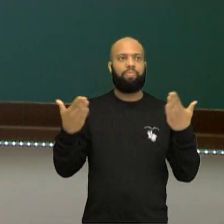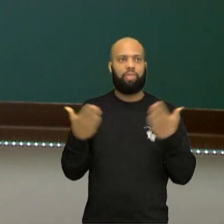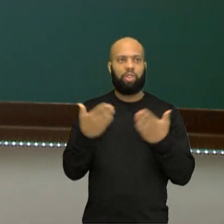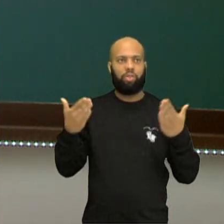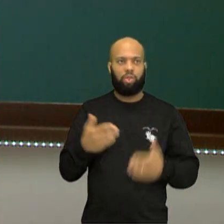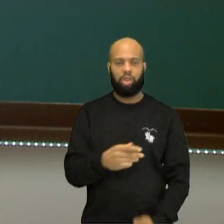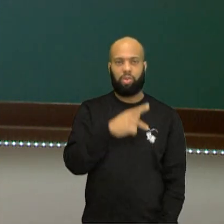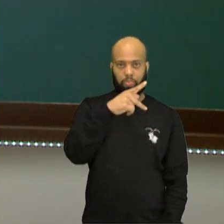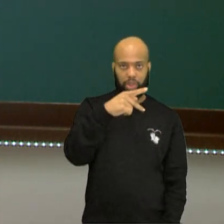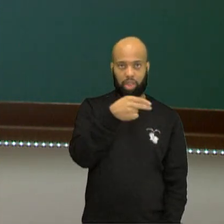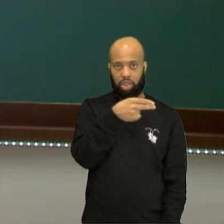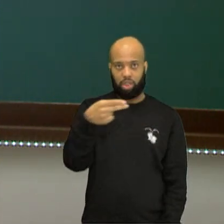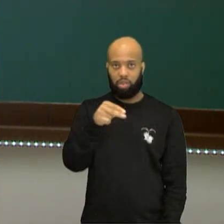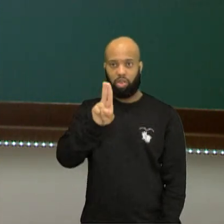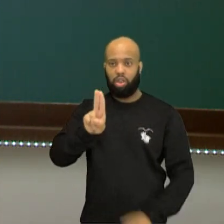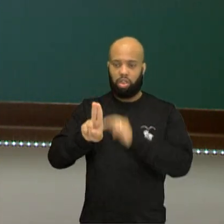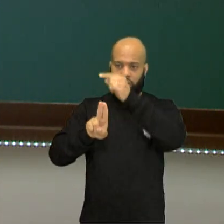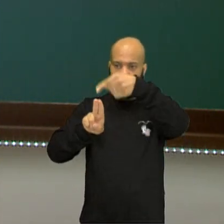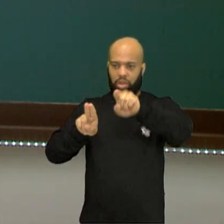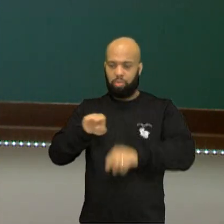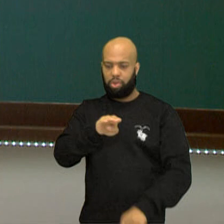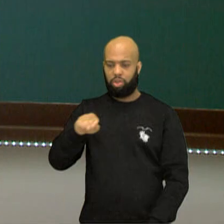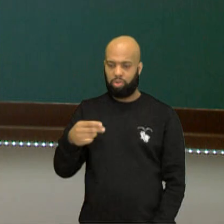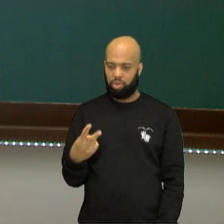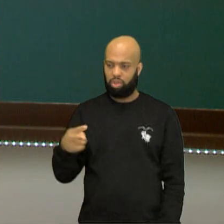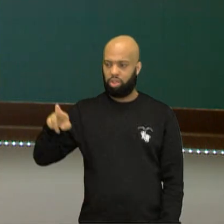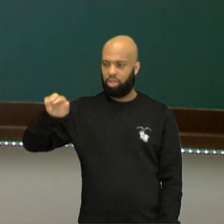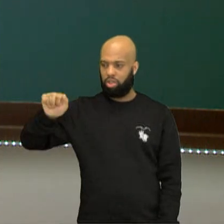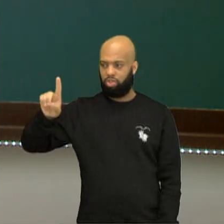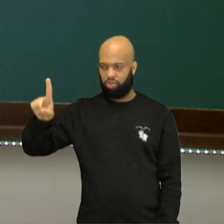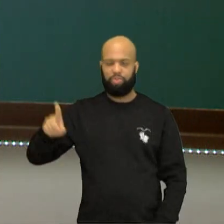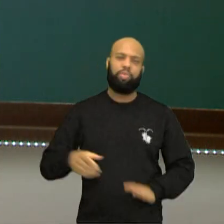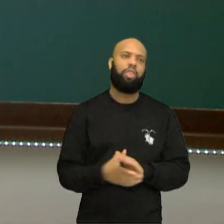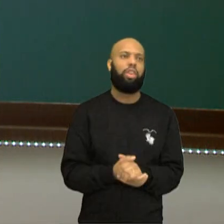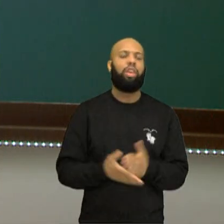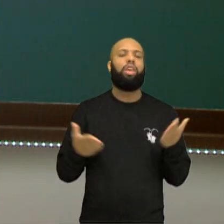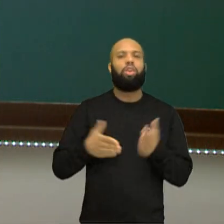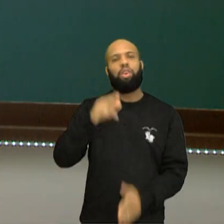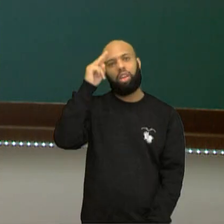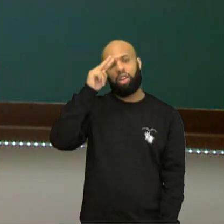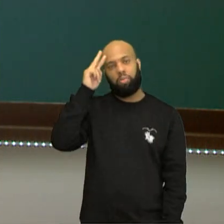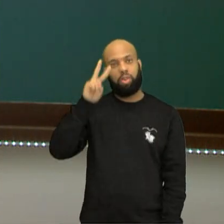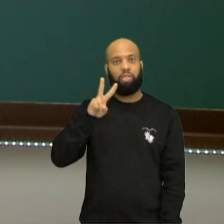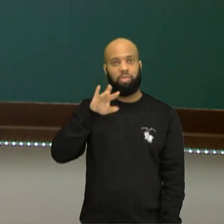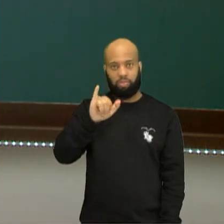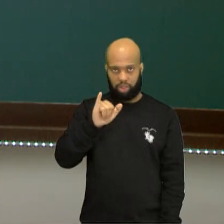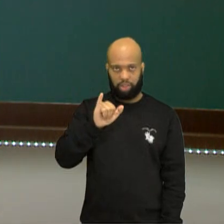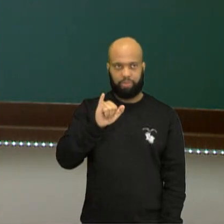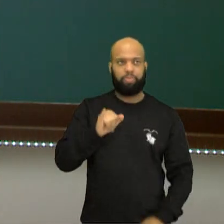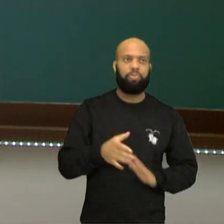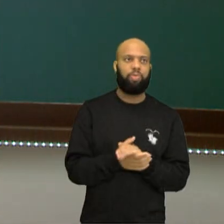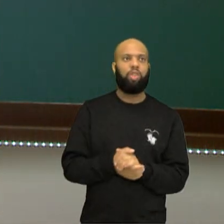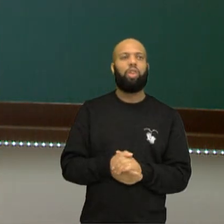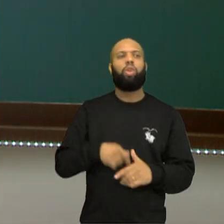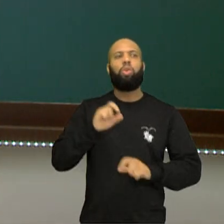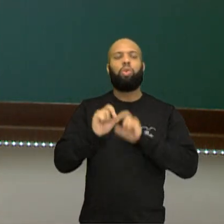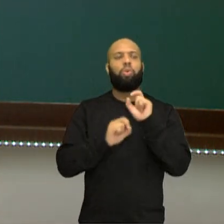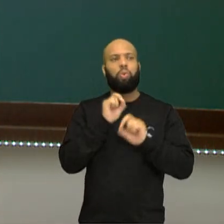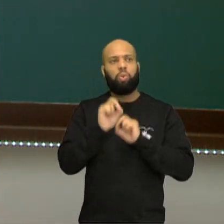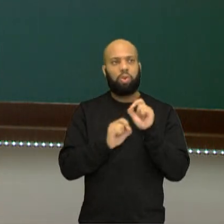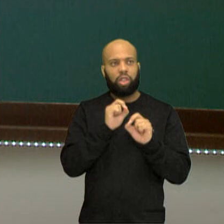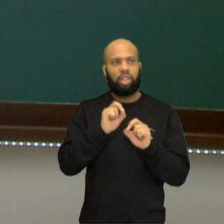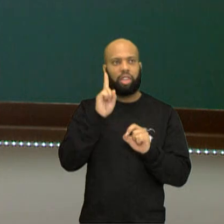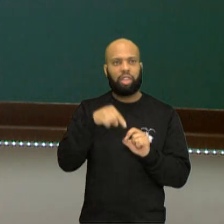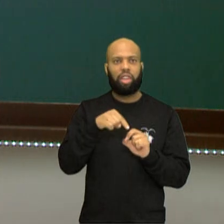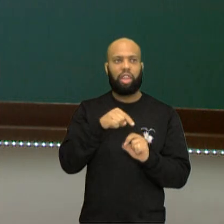é π sobre 2 radianos. Tá? Então, só para relembrar, para deixar definido para vocês, quero comentar sobre